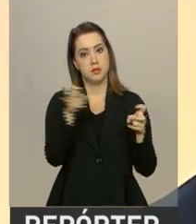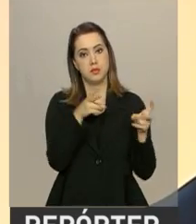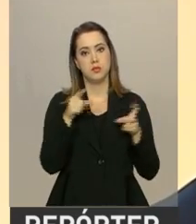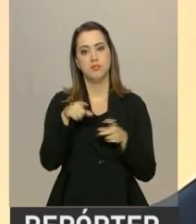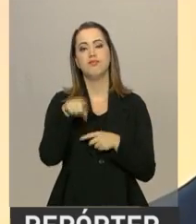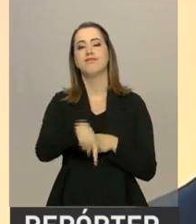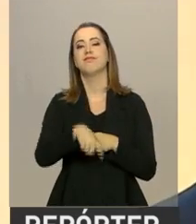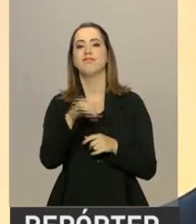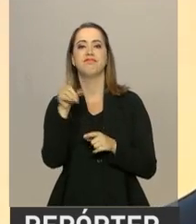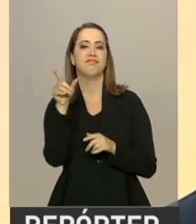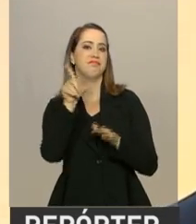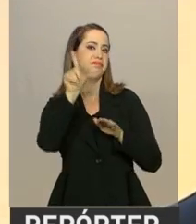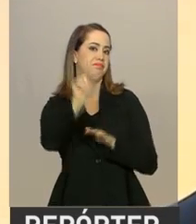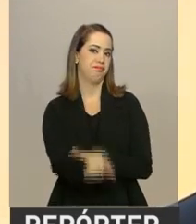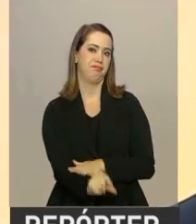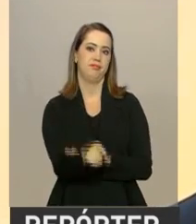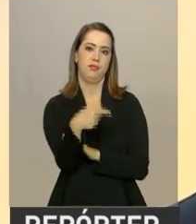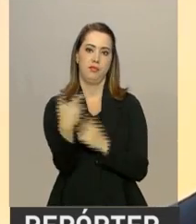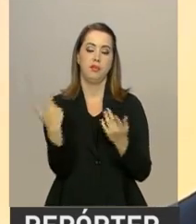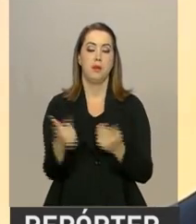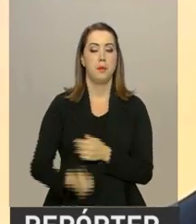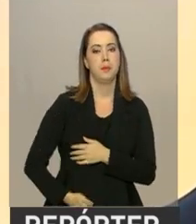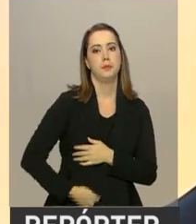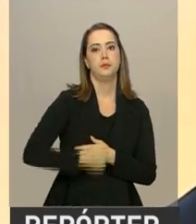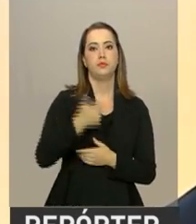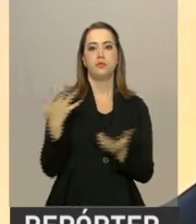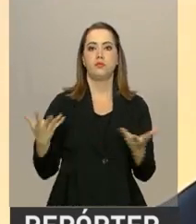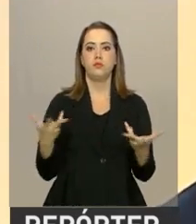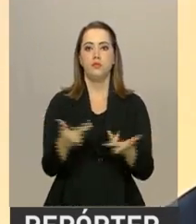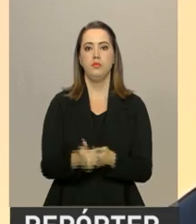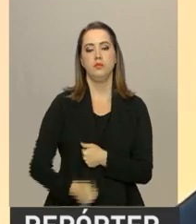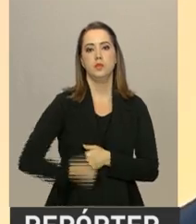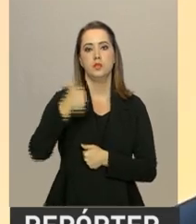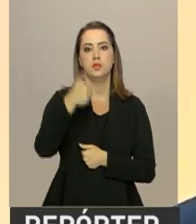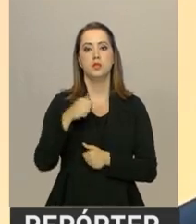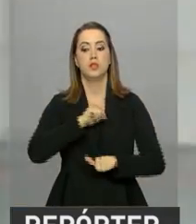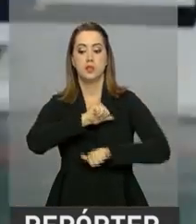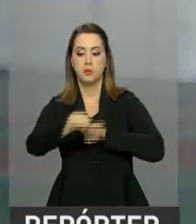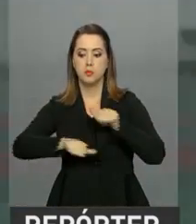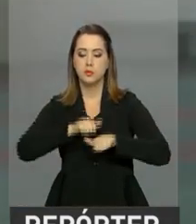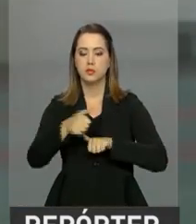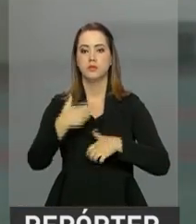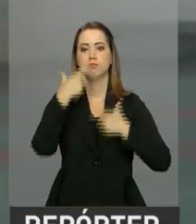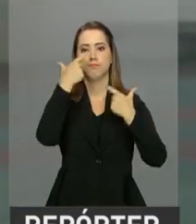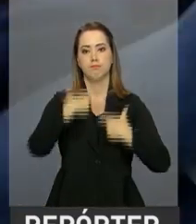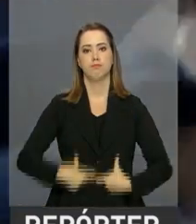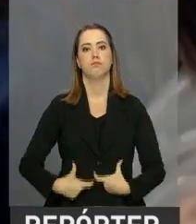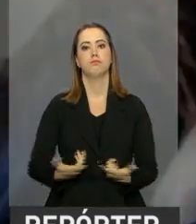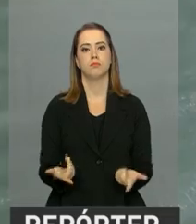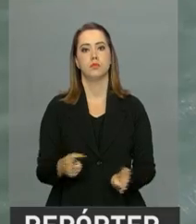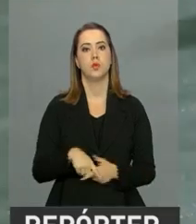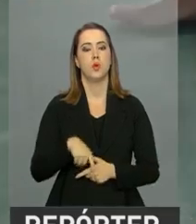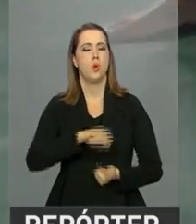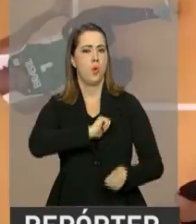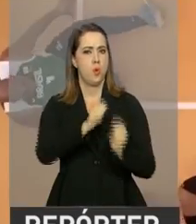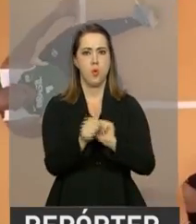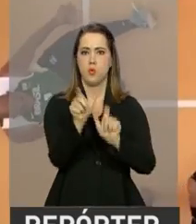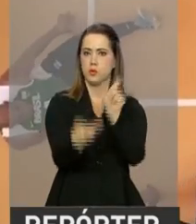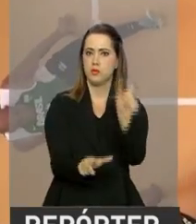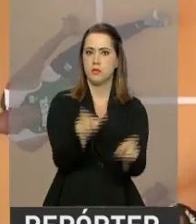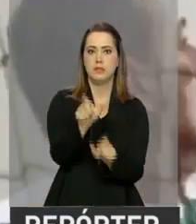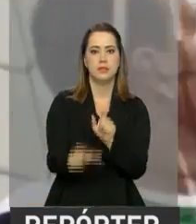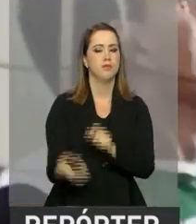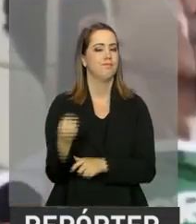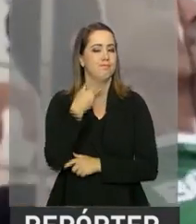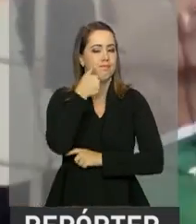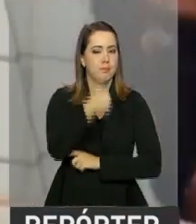do que a eficiência. E esse é um grande fator de mudança de atitude. Os atletas estão ótimos, estão obviamente